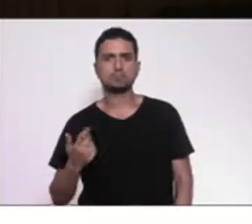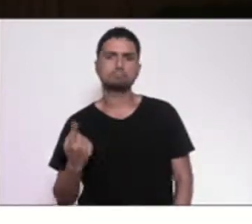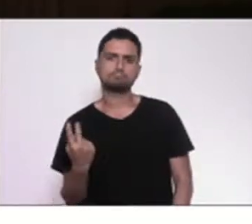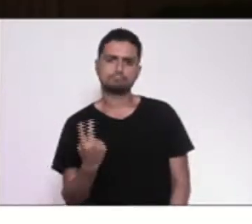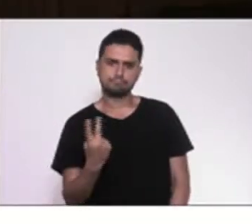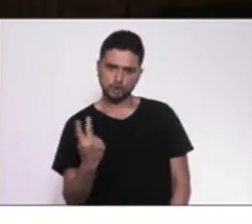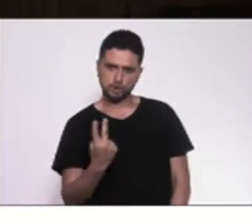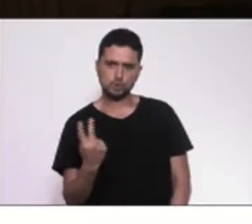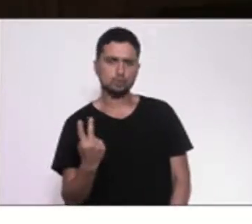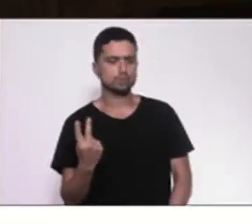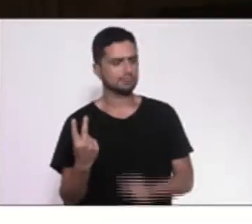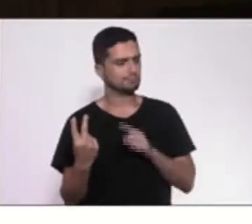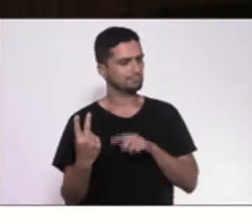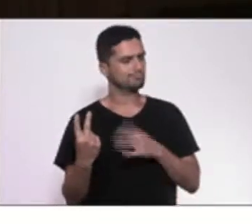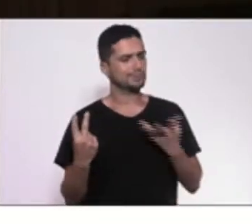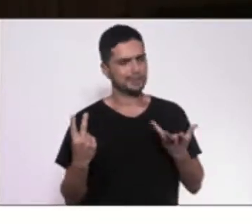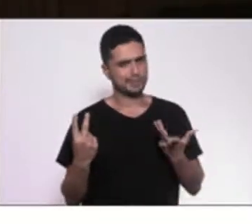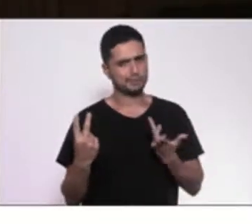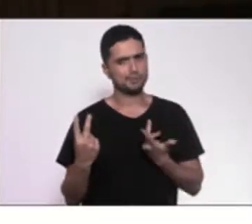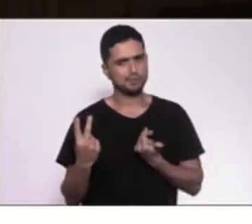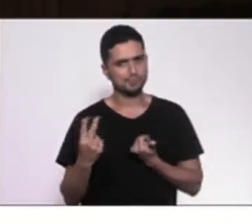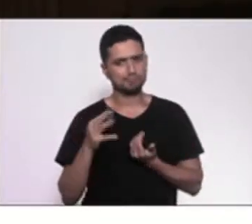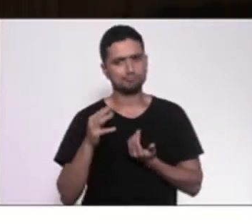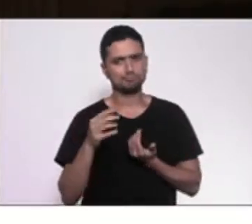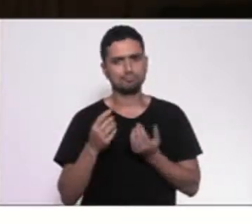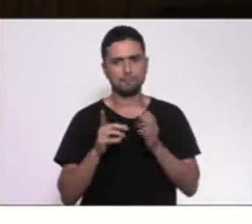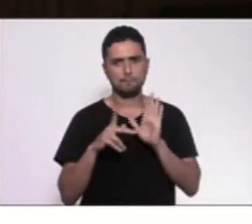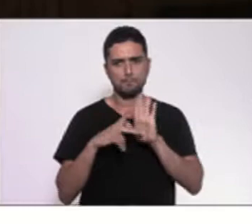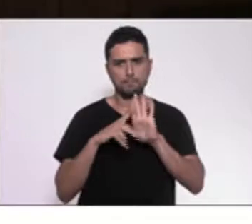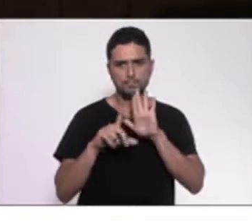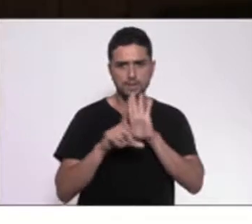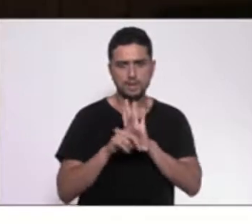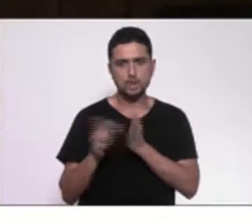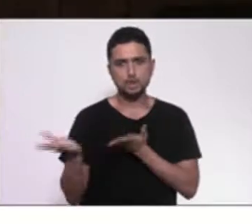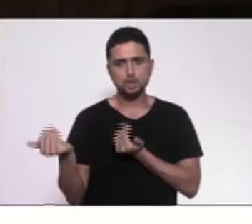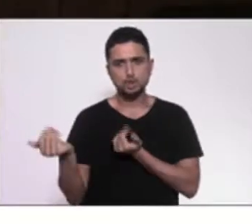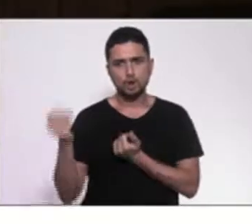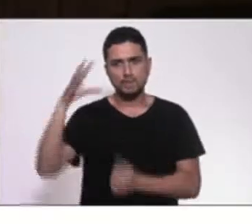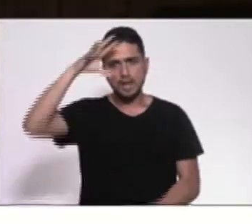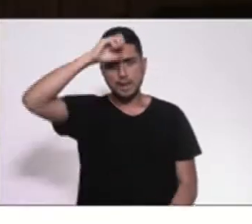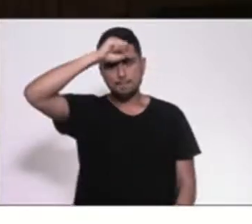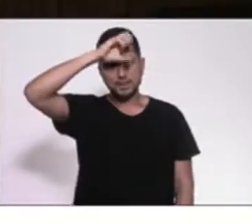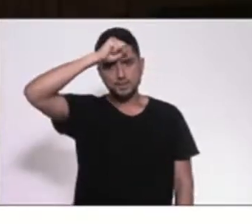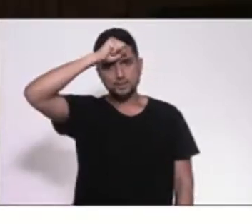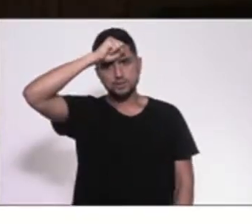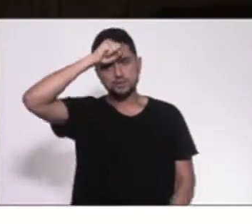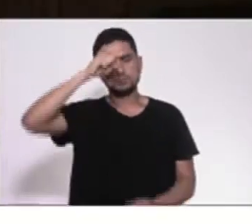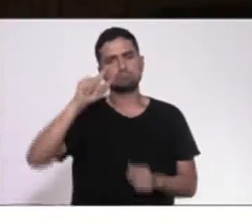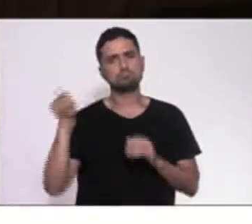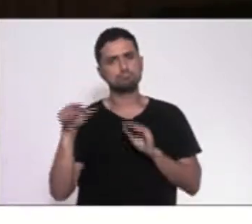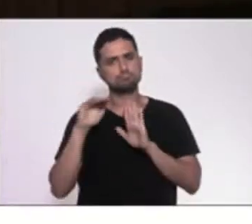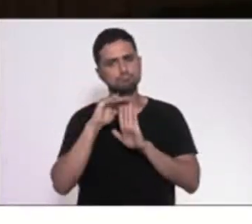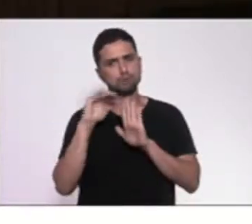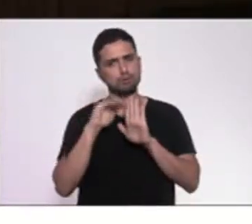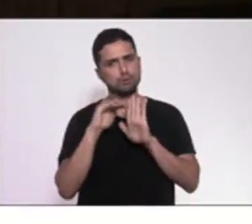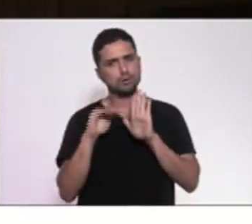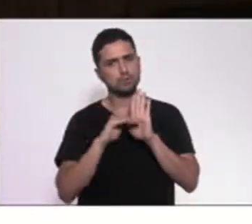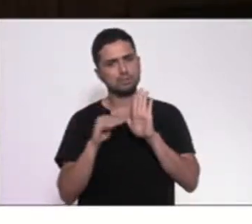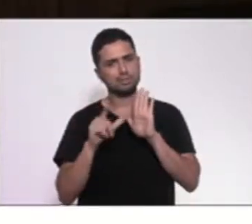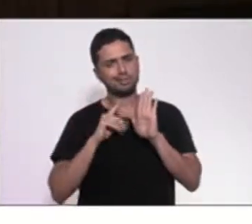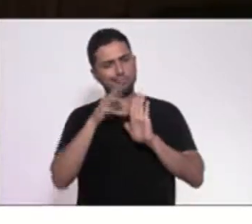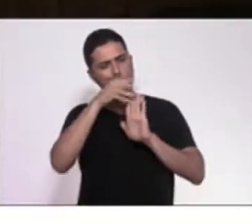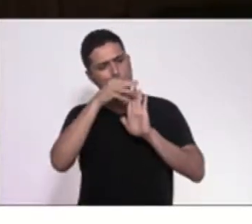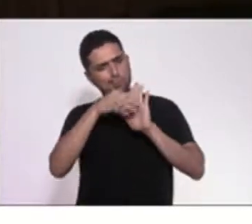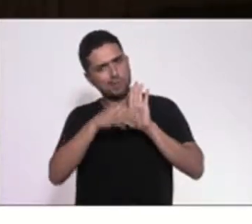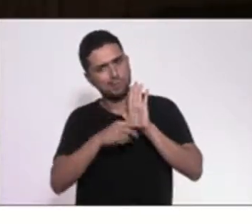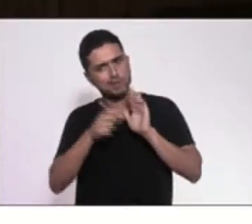ao programa dos aprendizes, pelo imenso conteúdo social